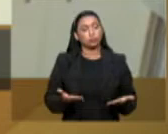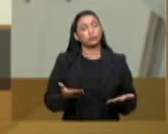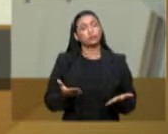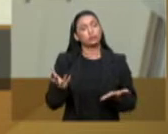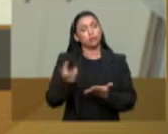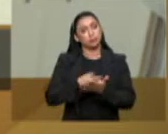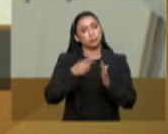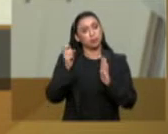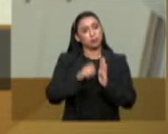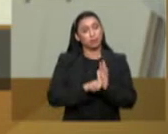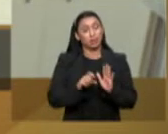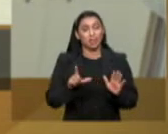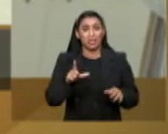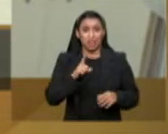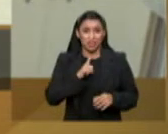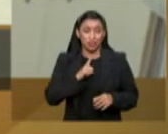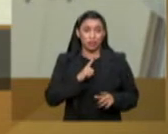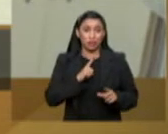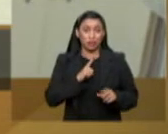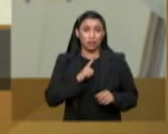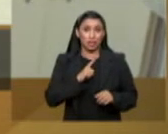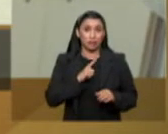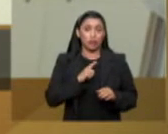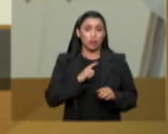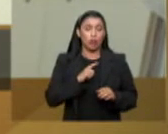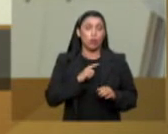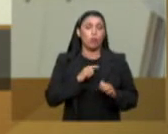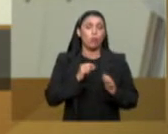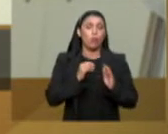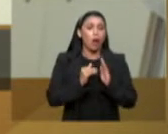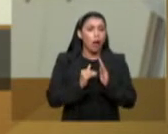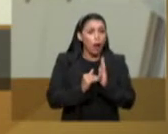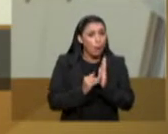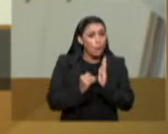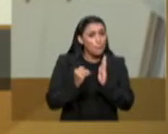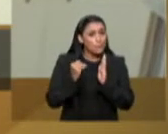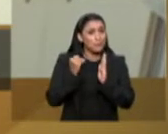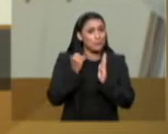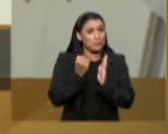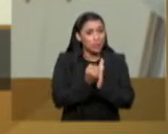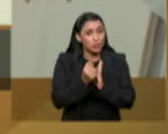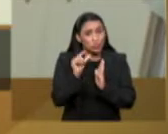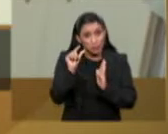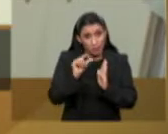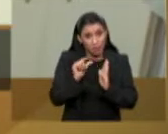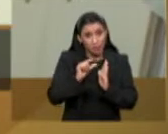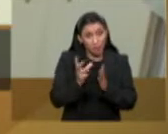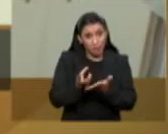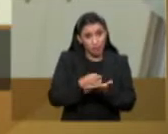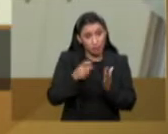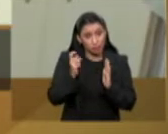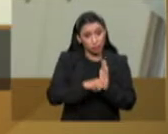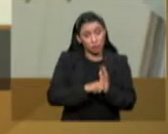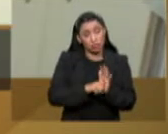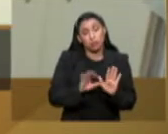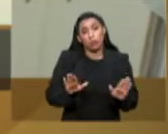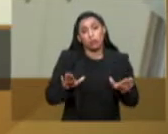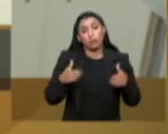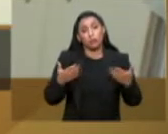tributação. Ou seja, houve um pequeno aumento da tributação quando a União poderia